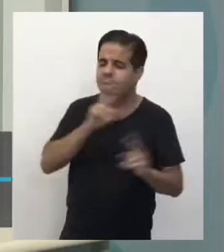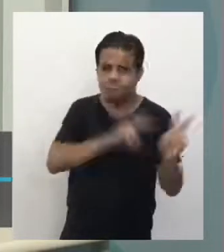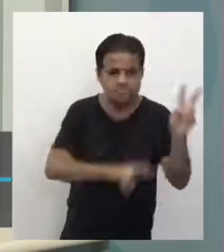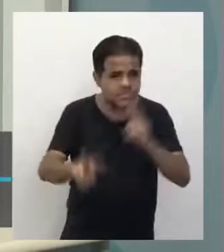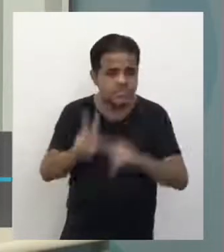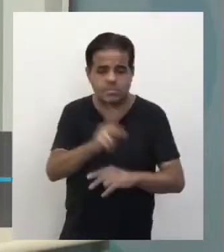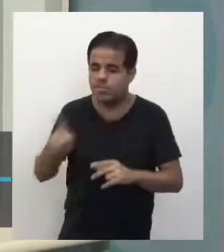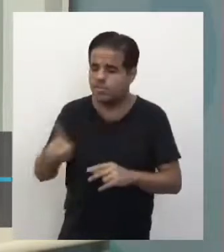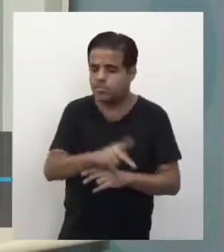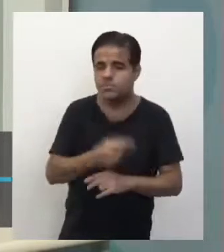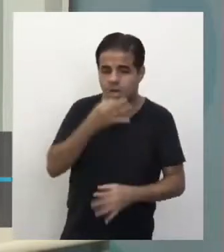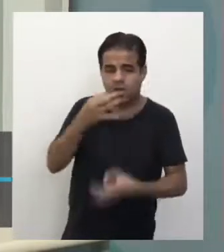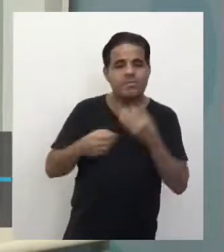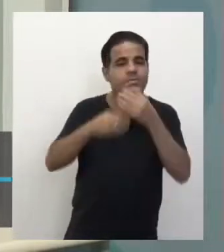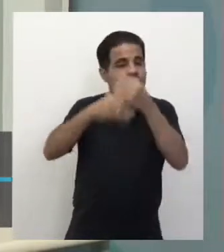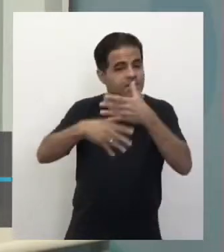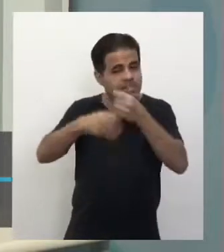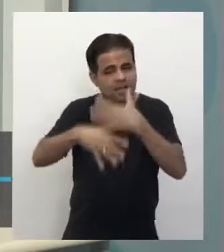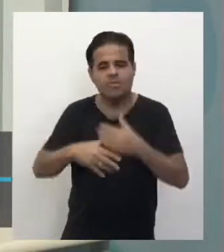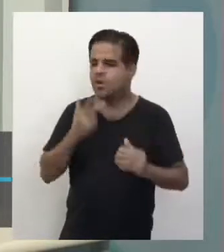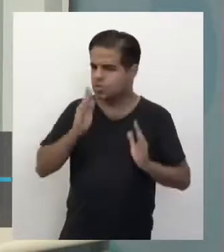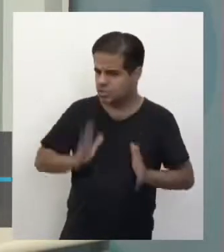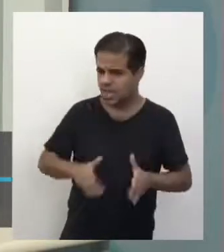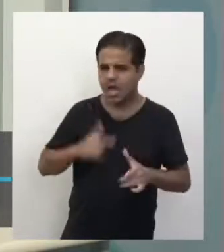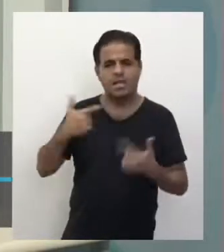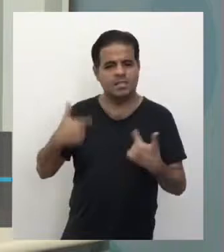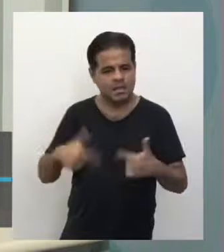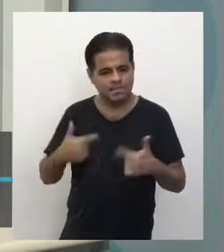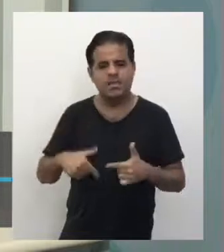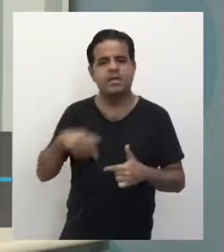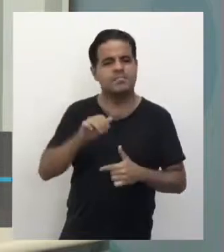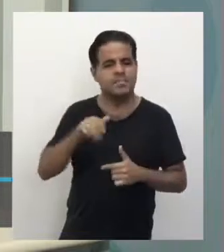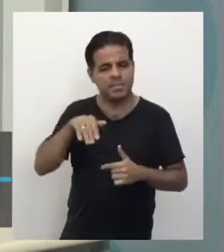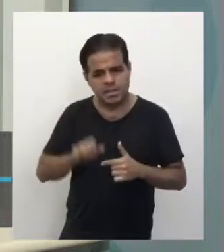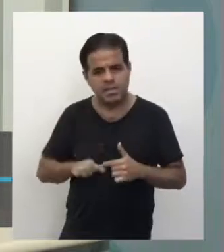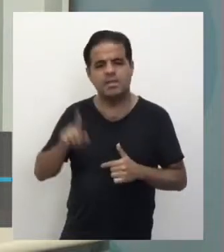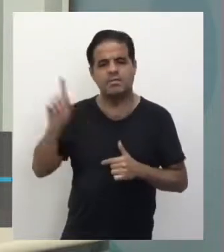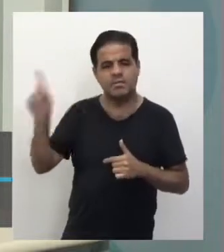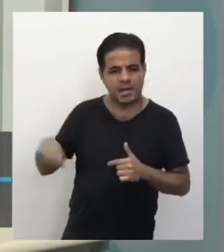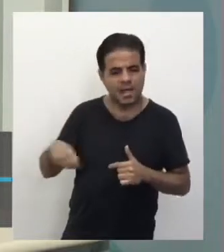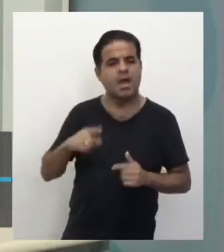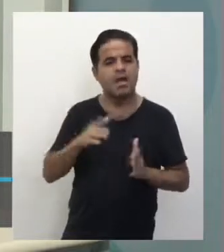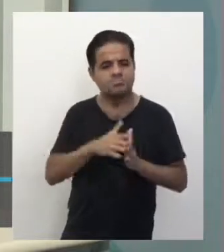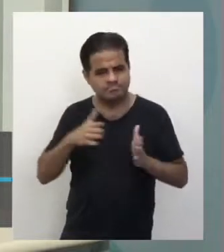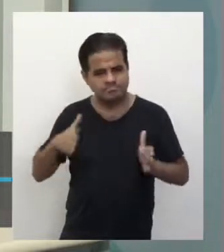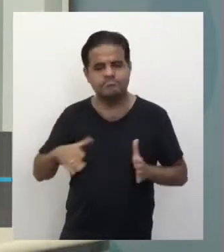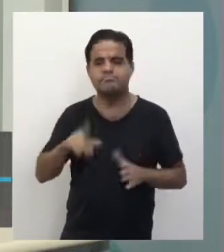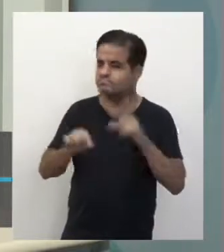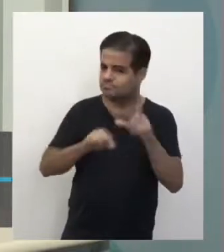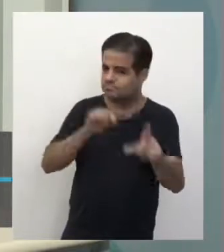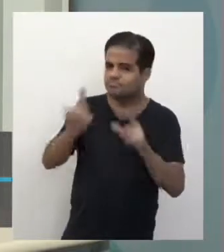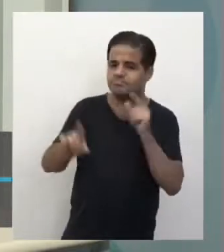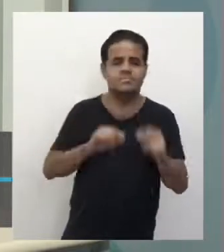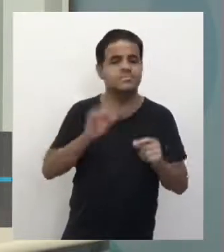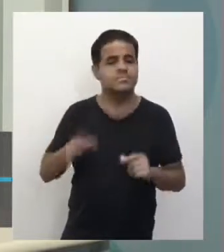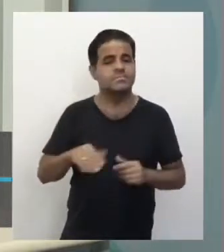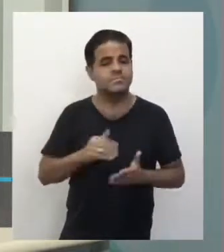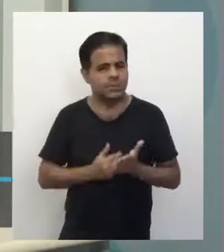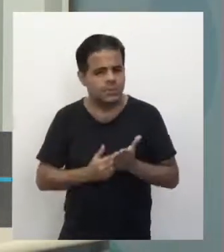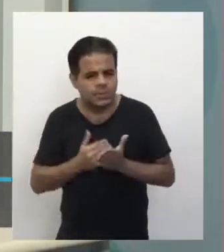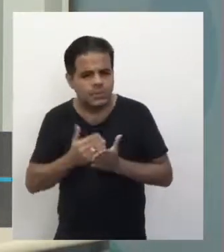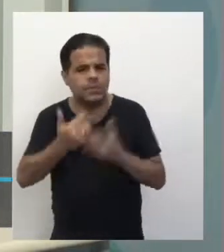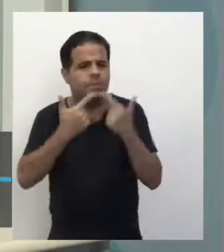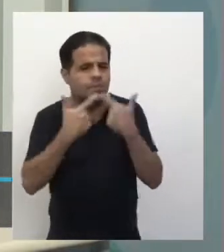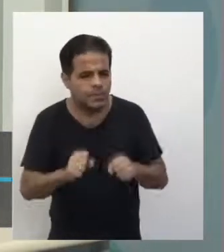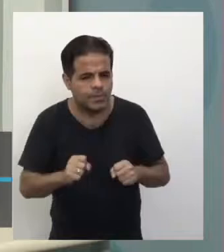Uma professora que comentou no chat que ela trabalhou essa parte de memes também numa eletiva, isso é interessante porque extrapola a